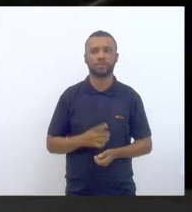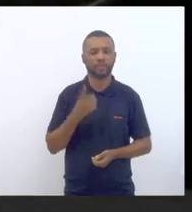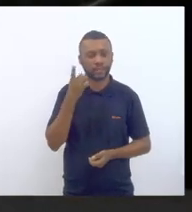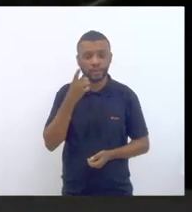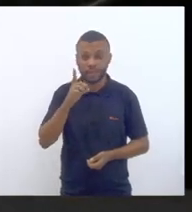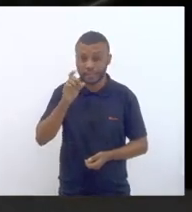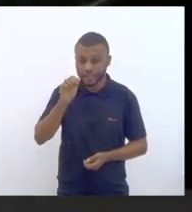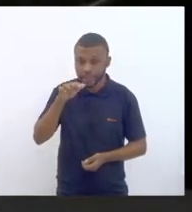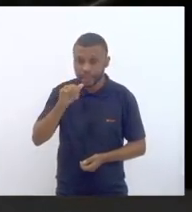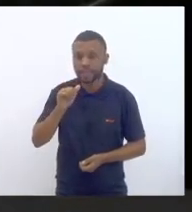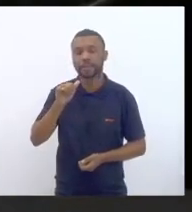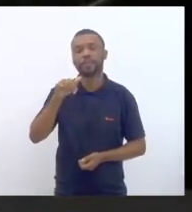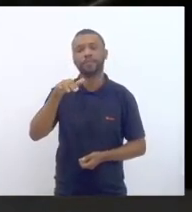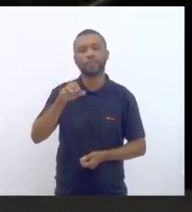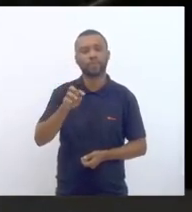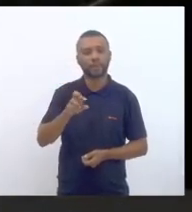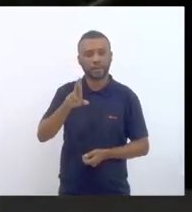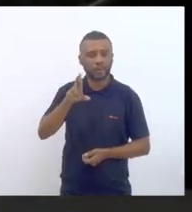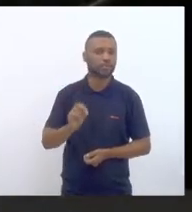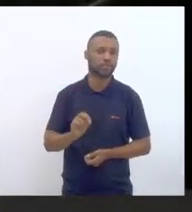Deputada Dani Monteiro.